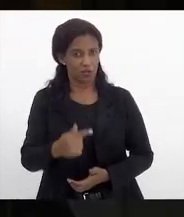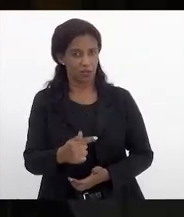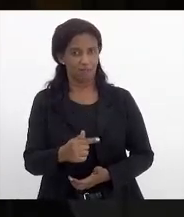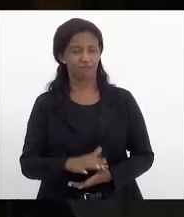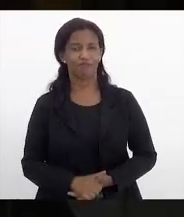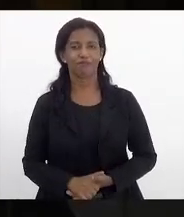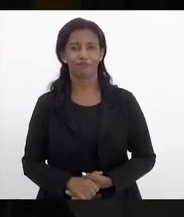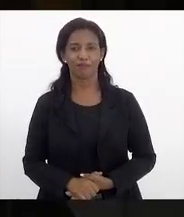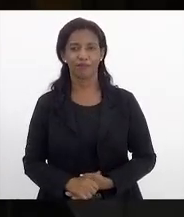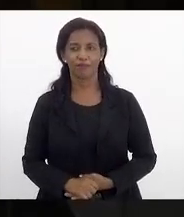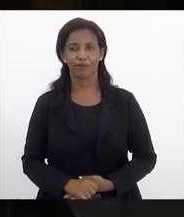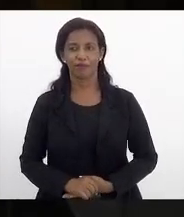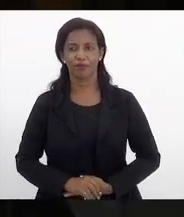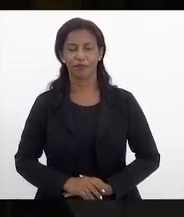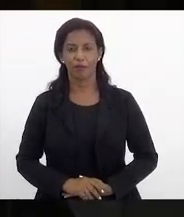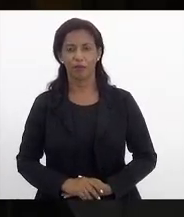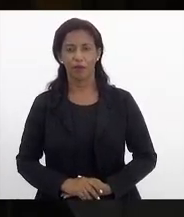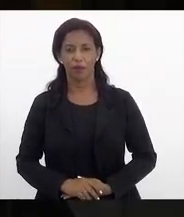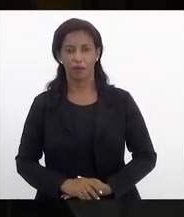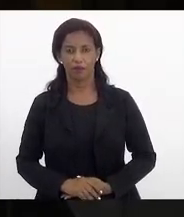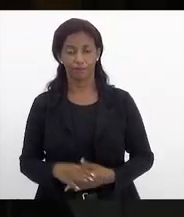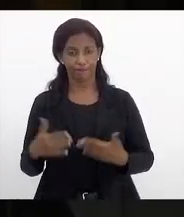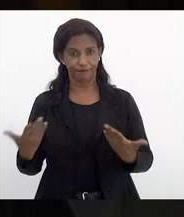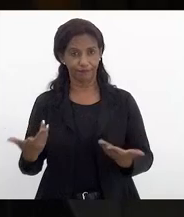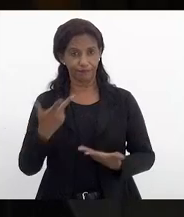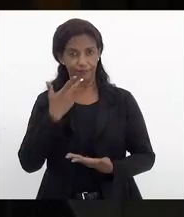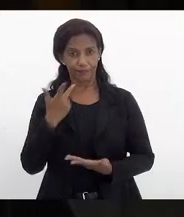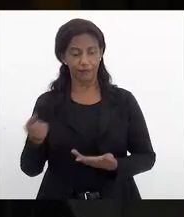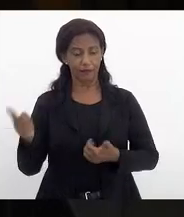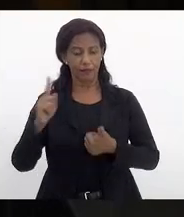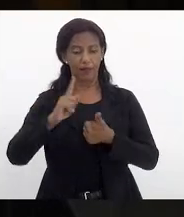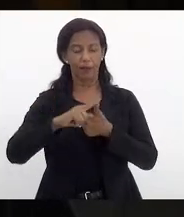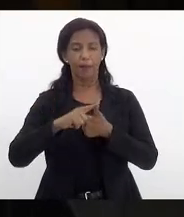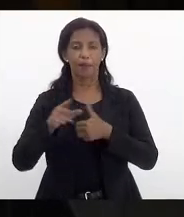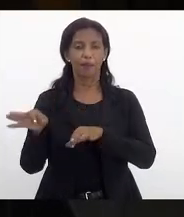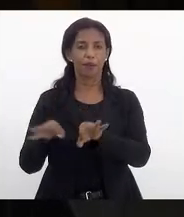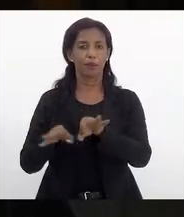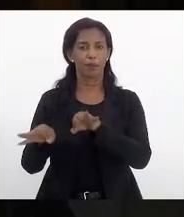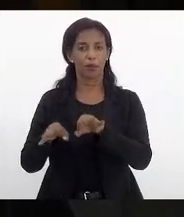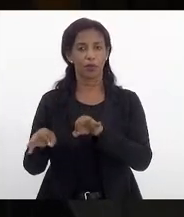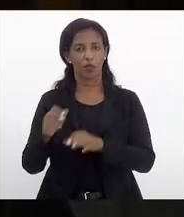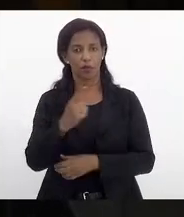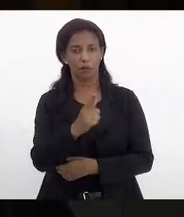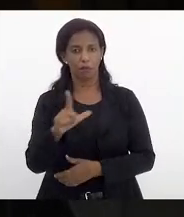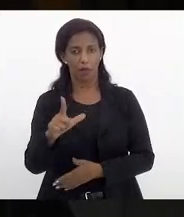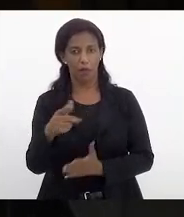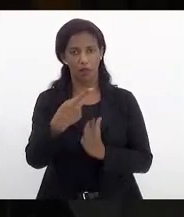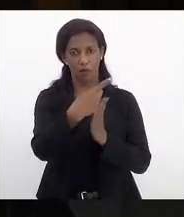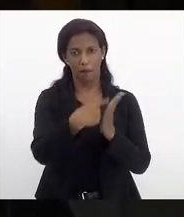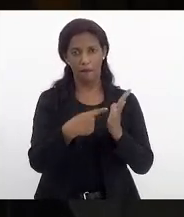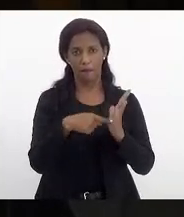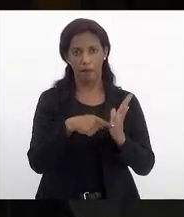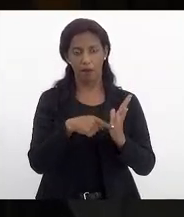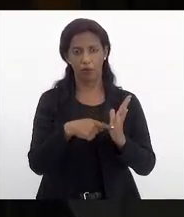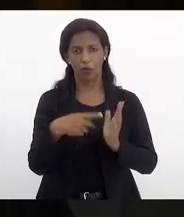2017. Dito isso, o primeiro projeto que foi a pauta, deputada Lucinha,